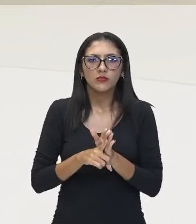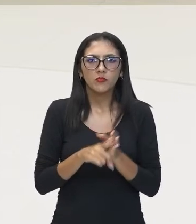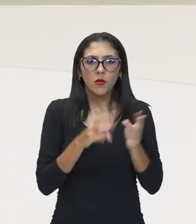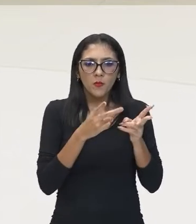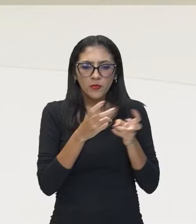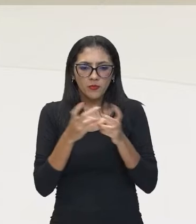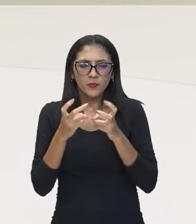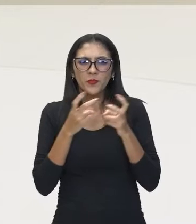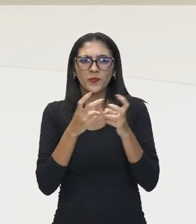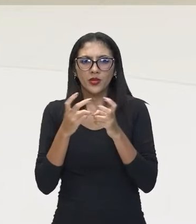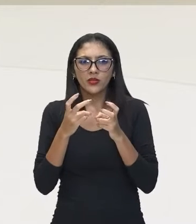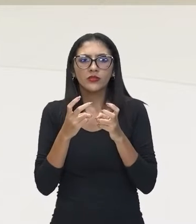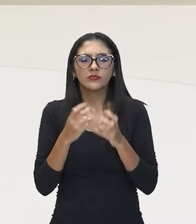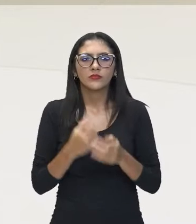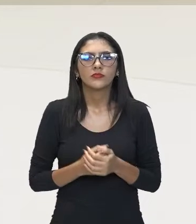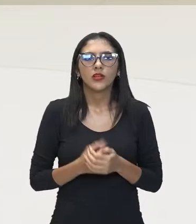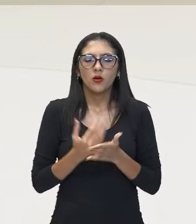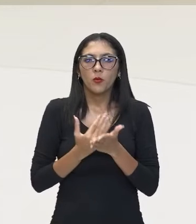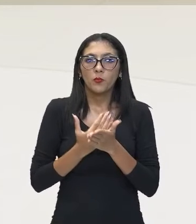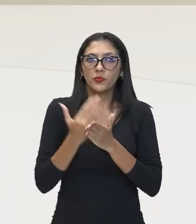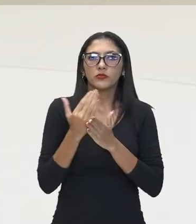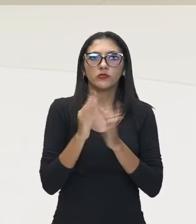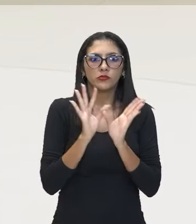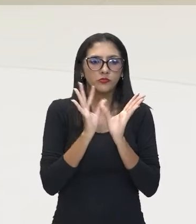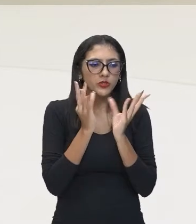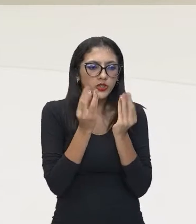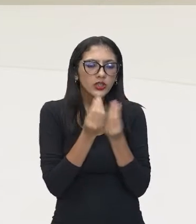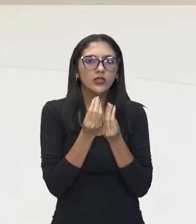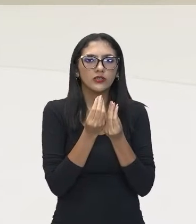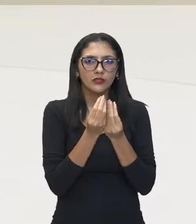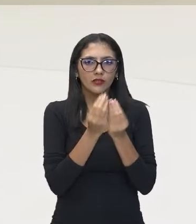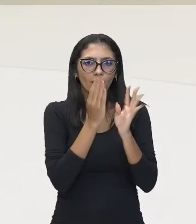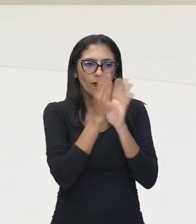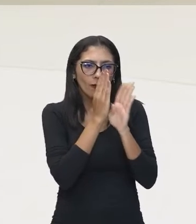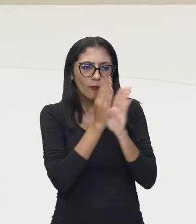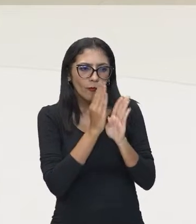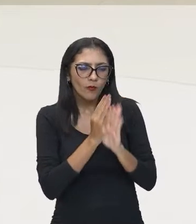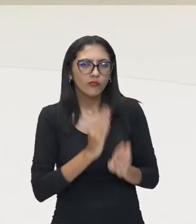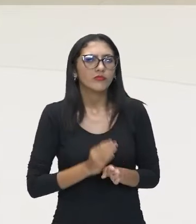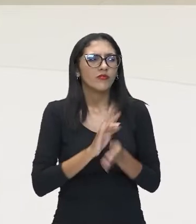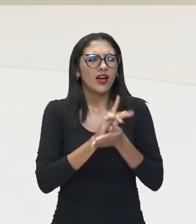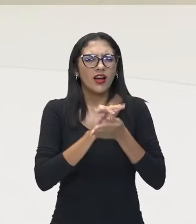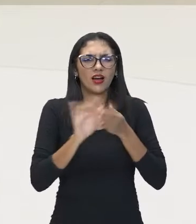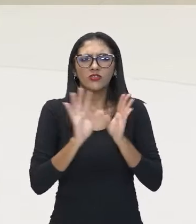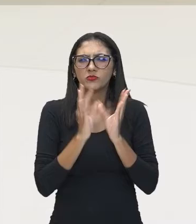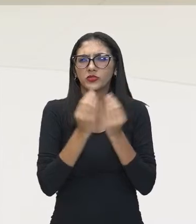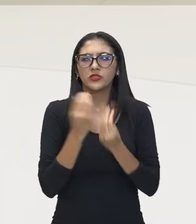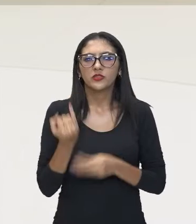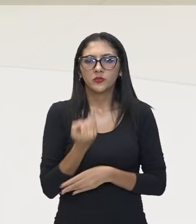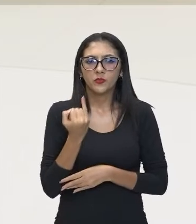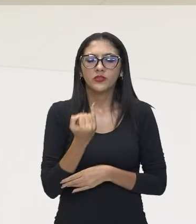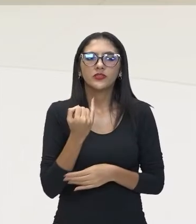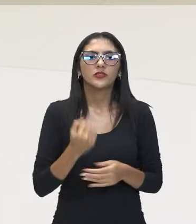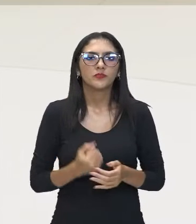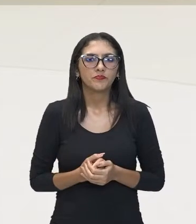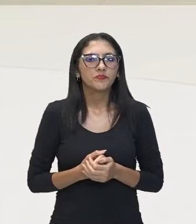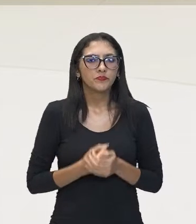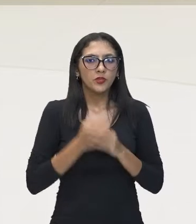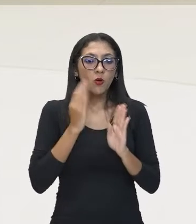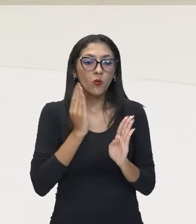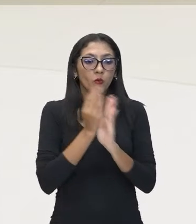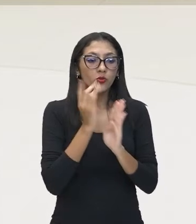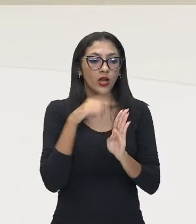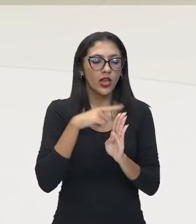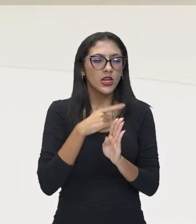de tório, e aí ela começou, né, as buscas por esses elementos tão importantes, eram capazes de emitir